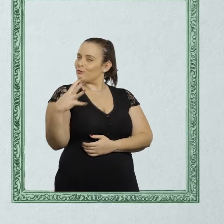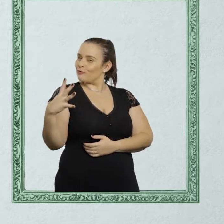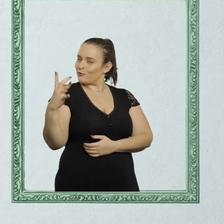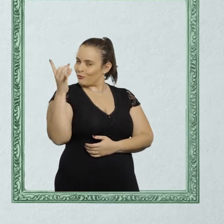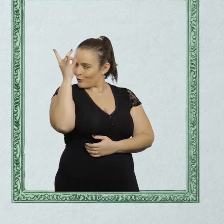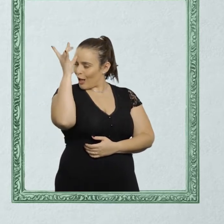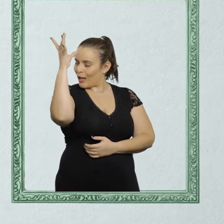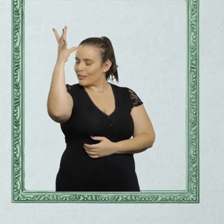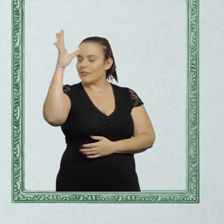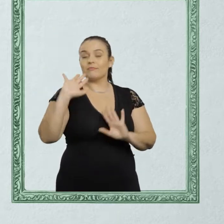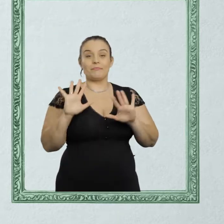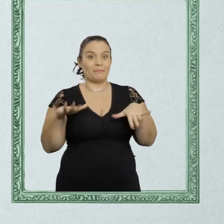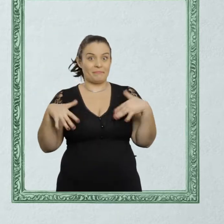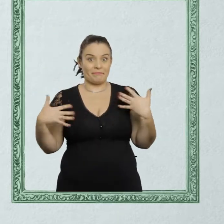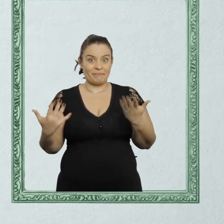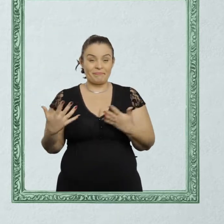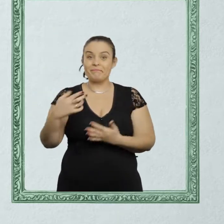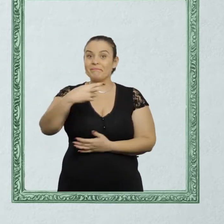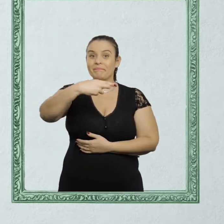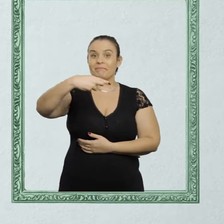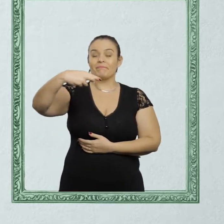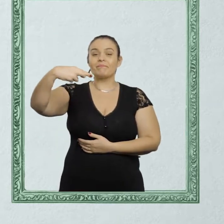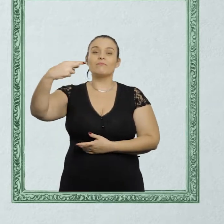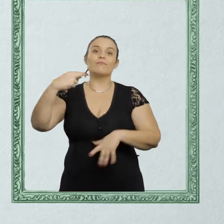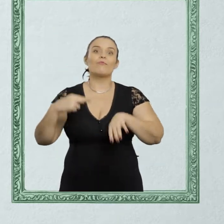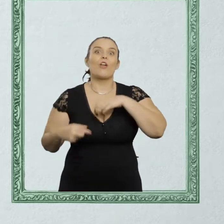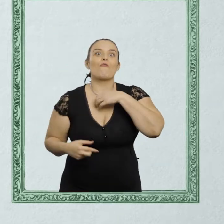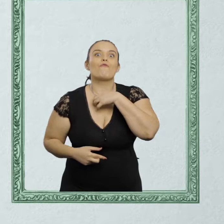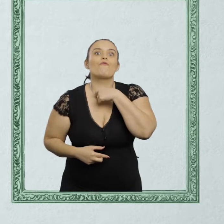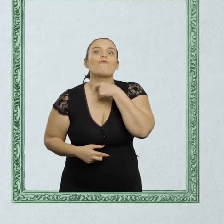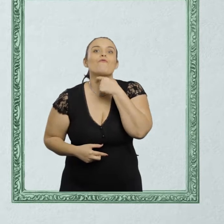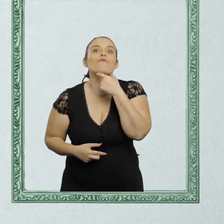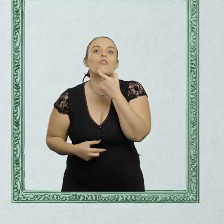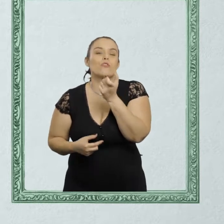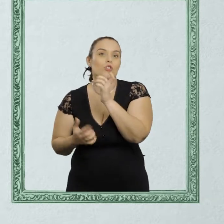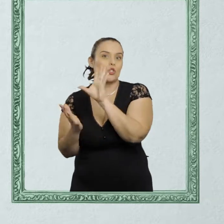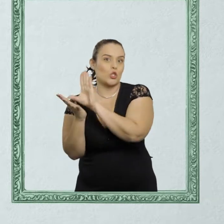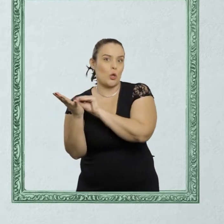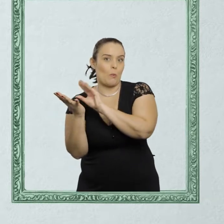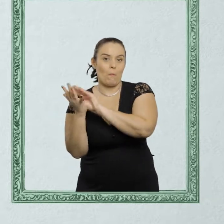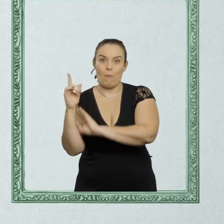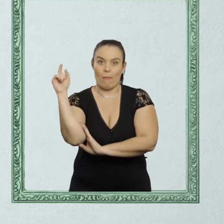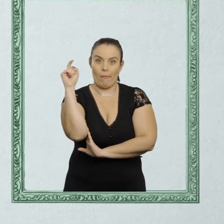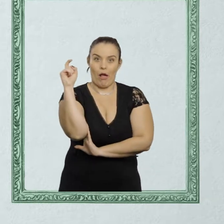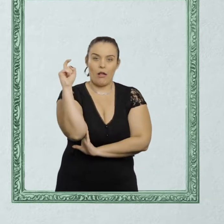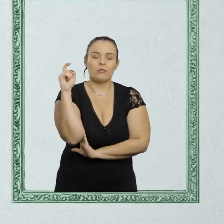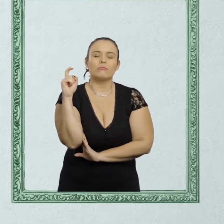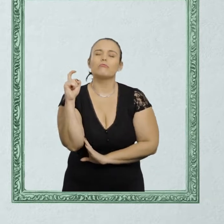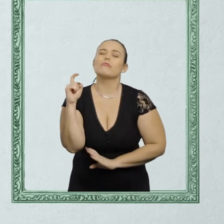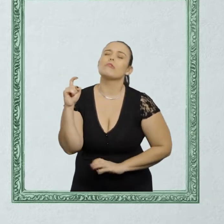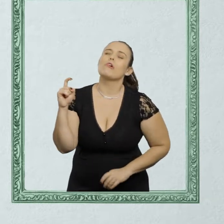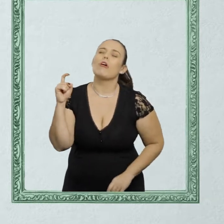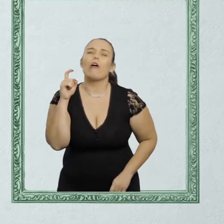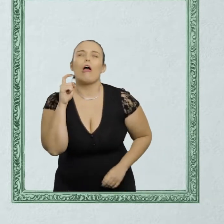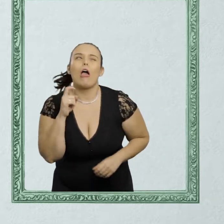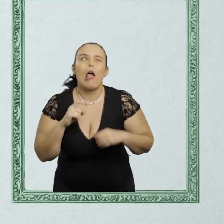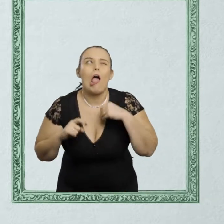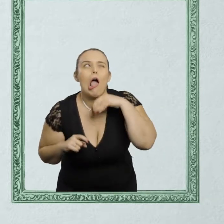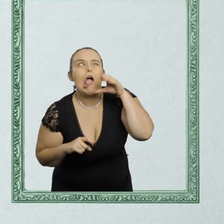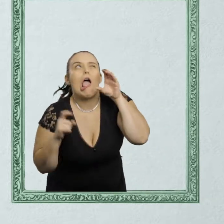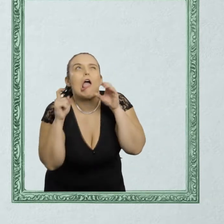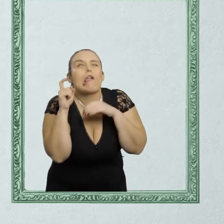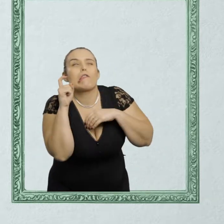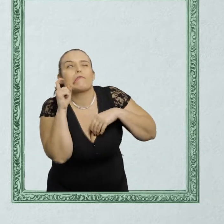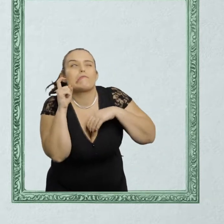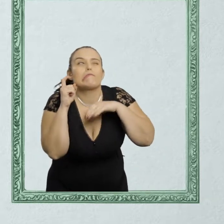fácil. Então Peter imitou a voz do Capitão Gancho e disse: Ei, seus bobos, soltem a